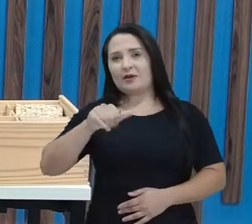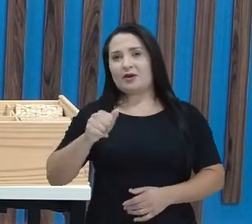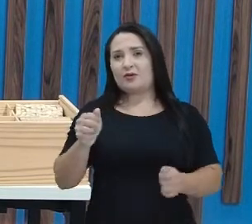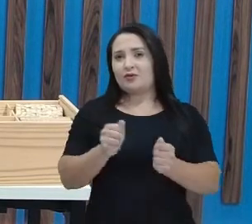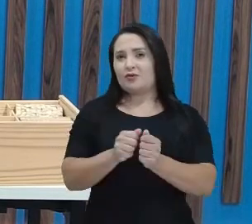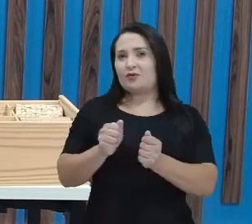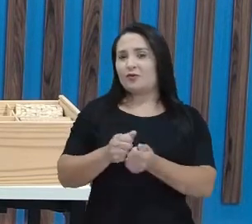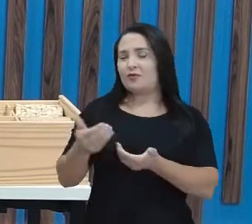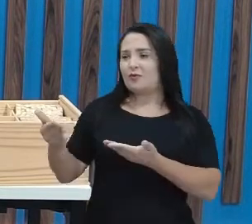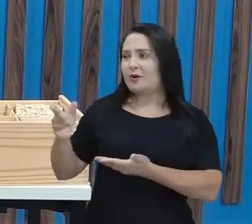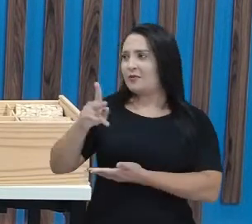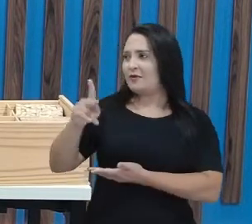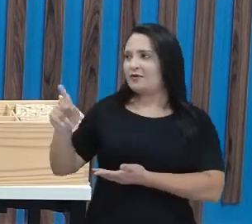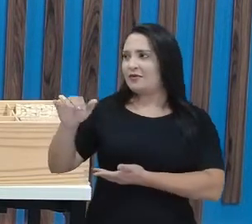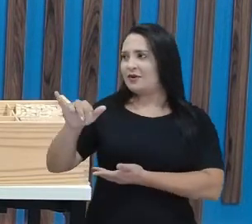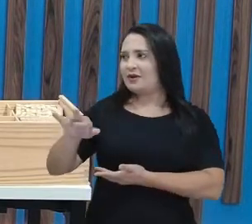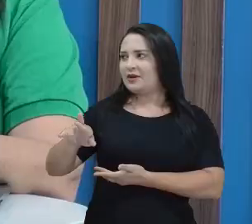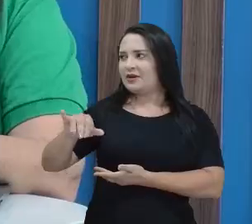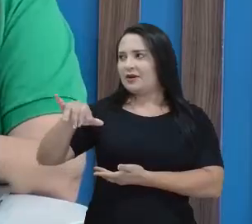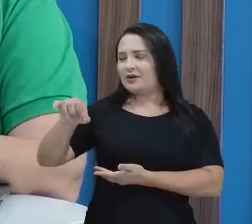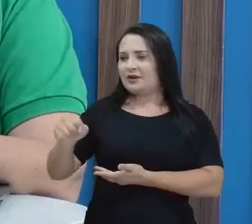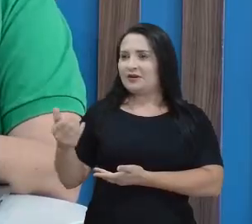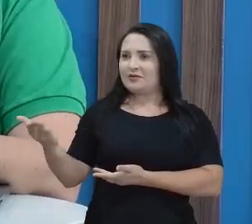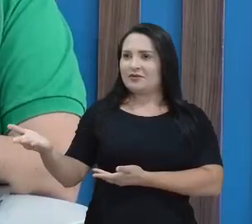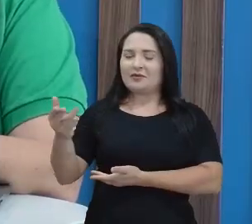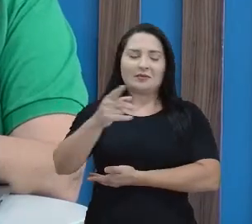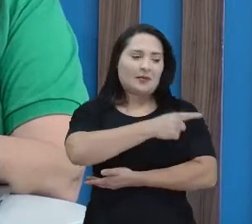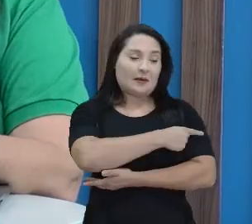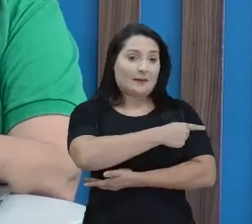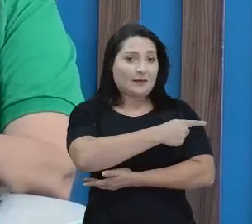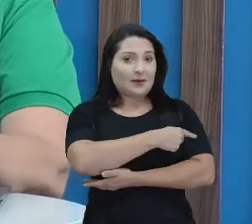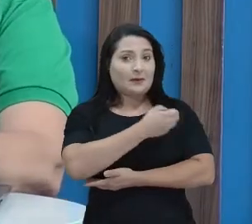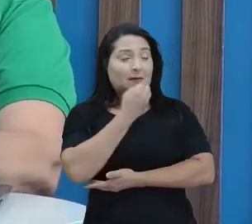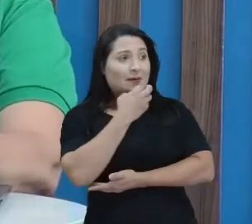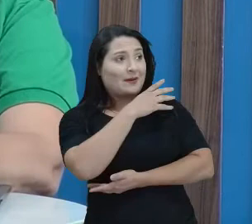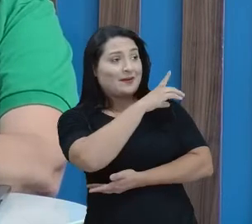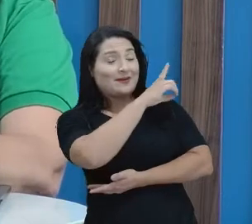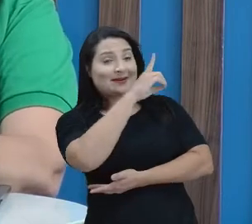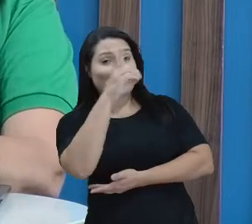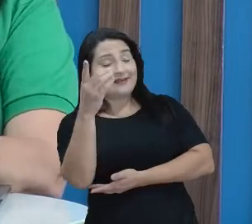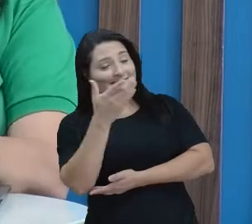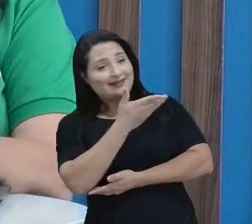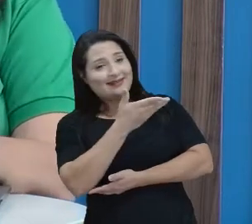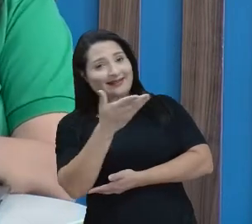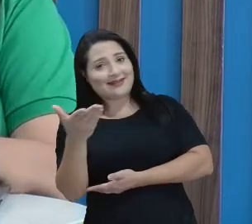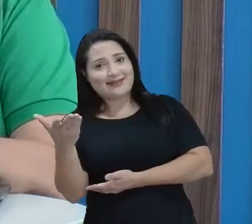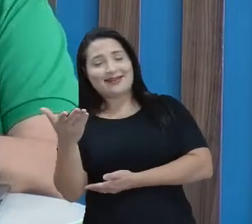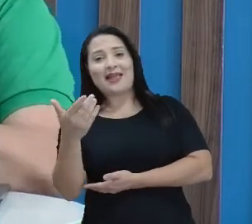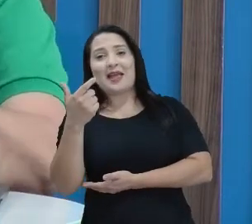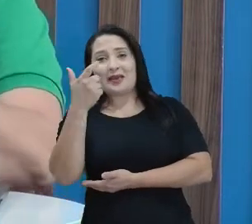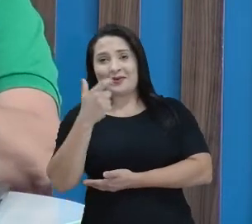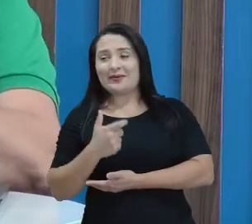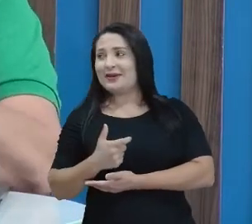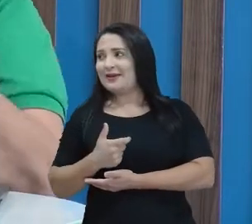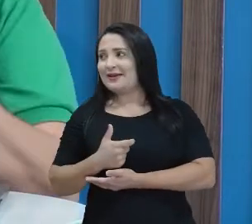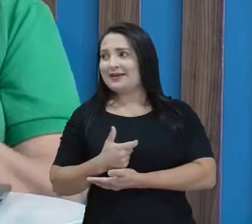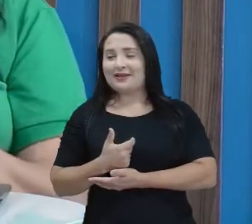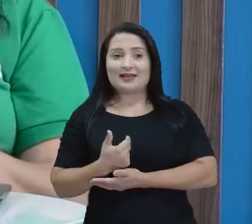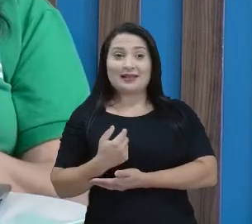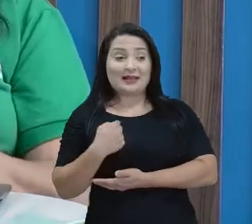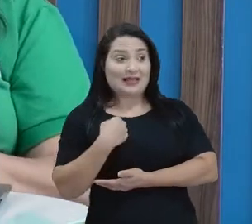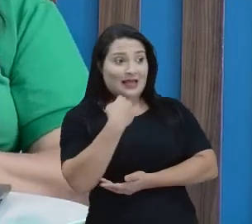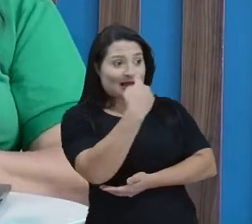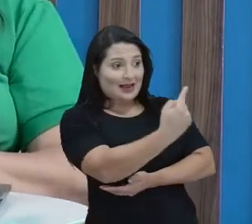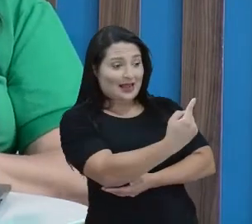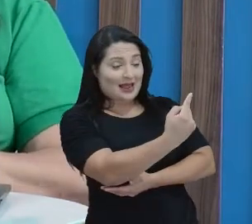professora Iris, do primeiro ano. Bom dia, professora Iris. Bom dia, professora Verônica. Hoje estou aqui, ó. Estava ali, agora estou